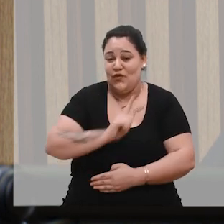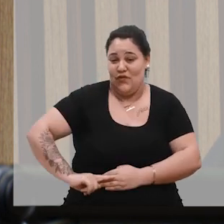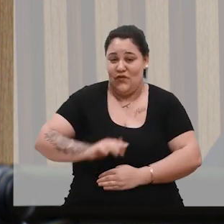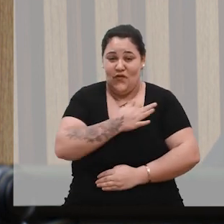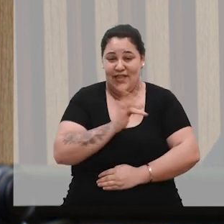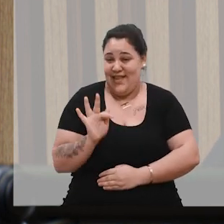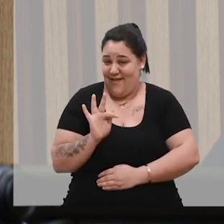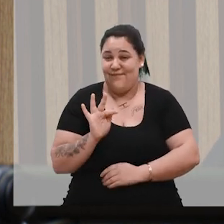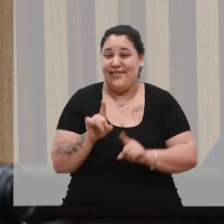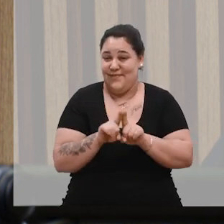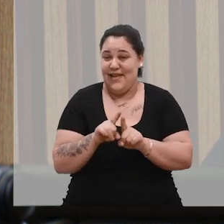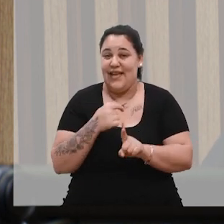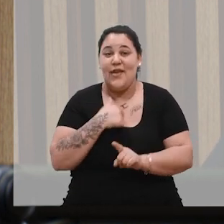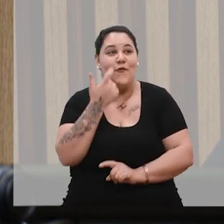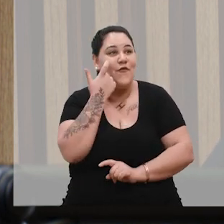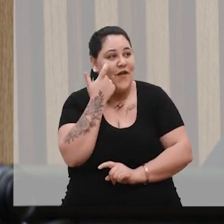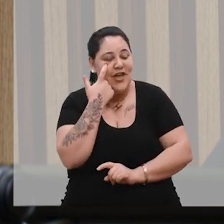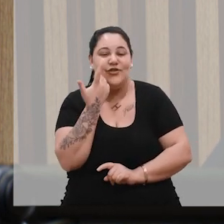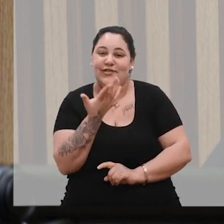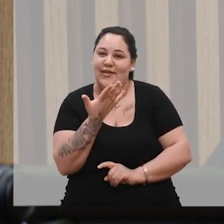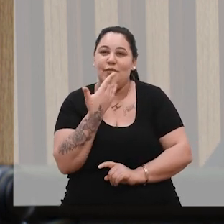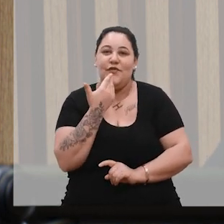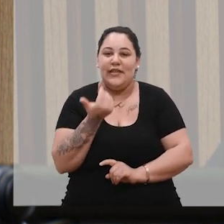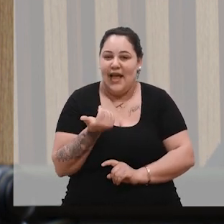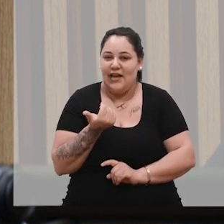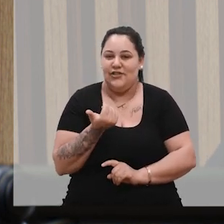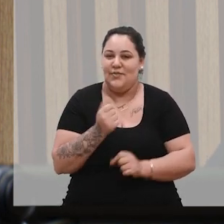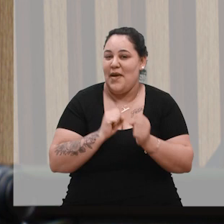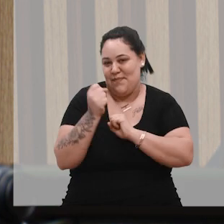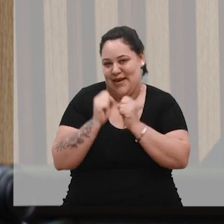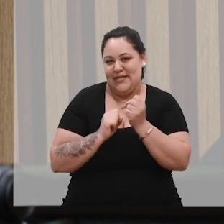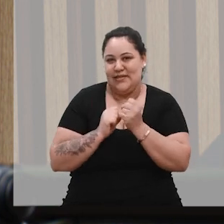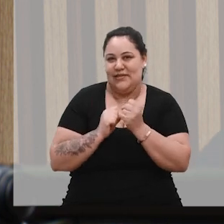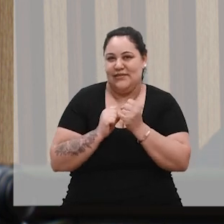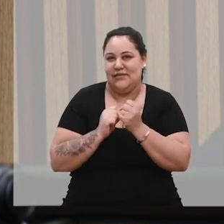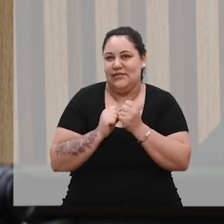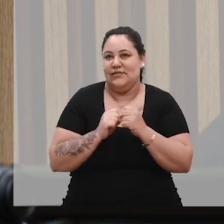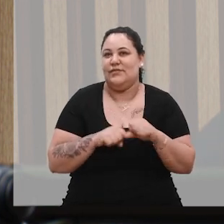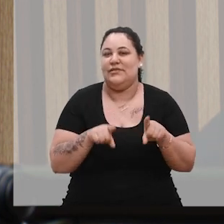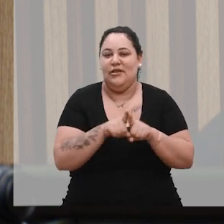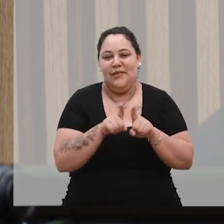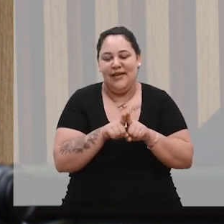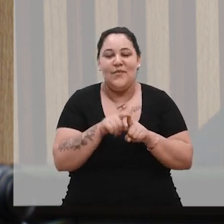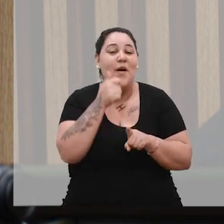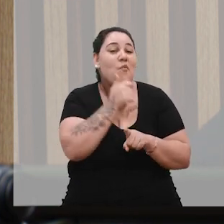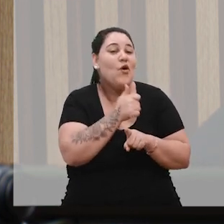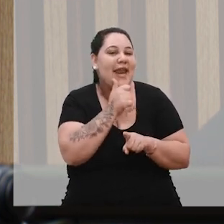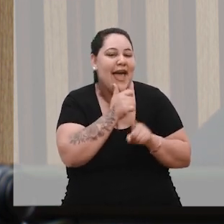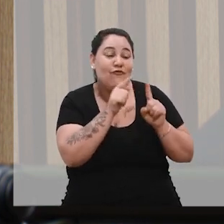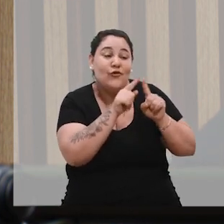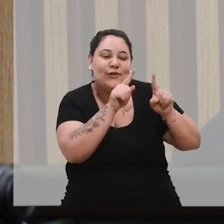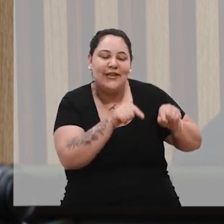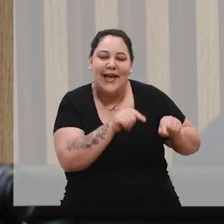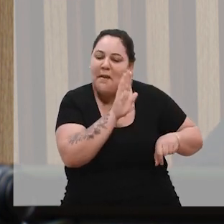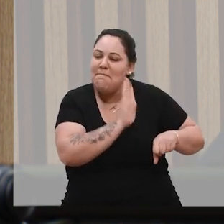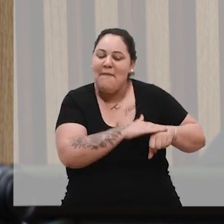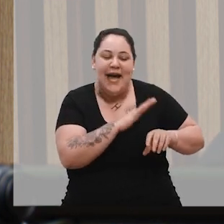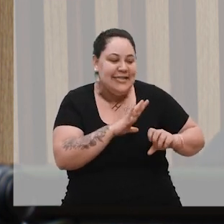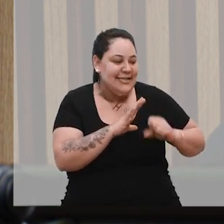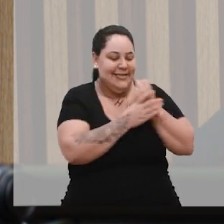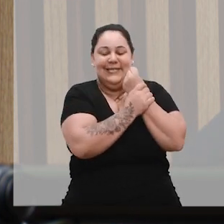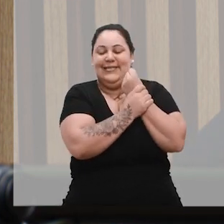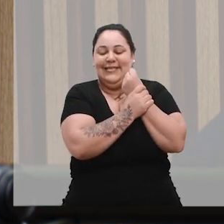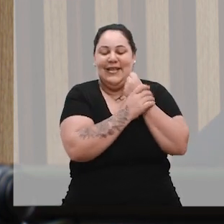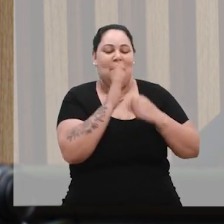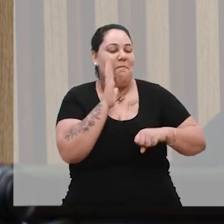federal. E eu vejo como bonificação, assim, para a empresa em contrapartida, uma empregada muito mais segura e muito mais feliz.